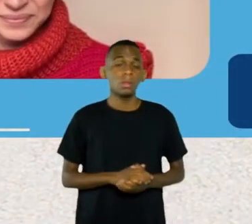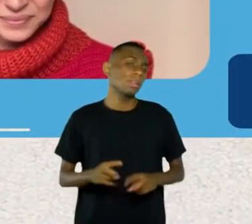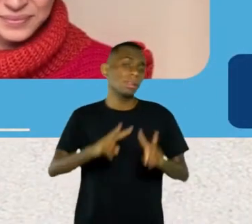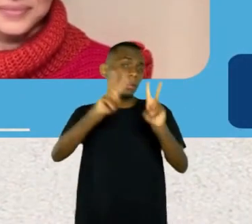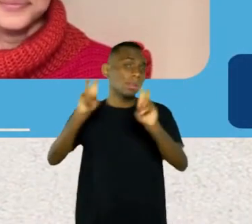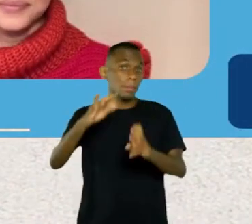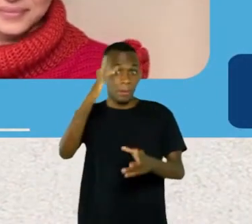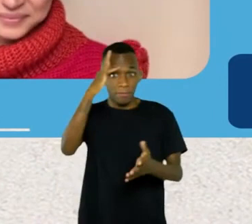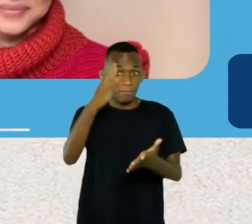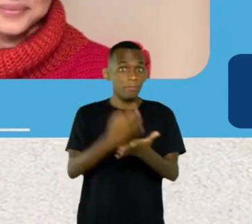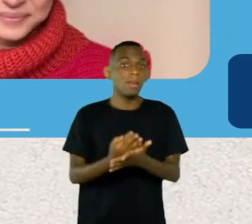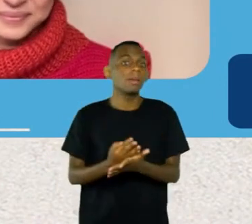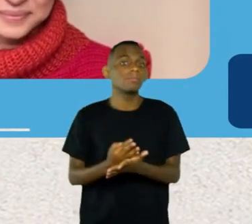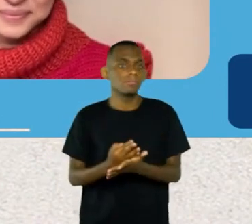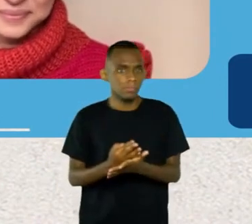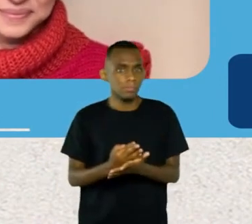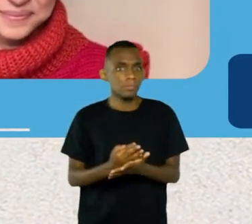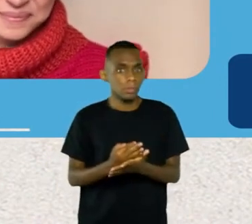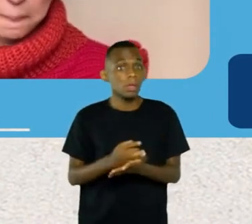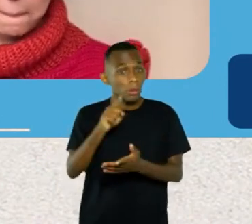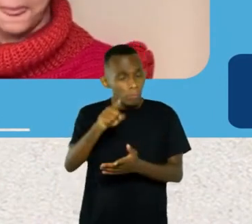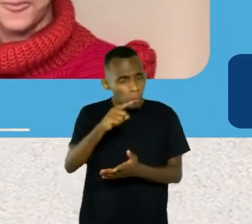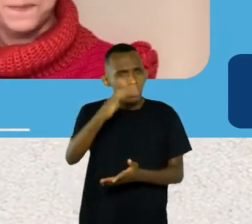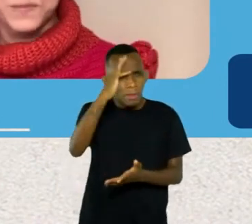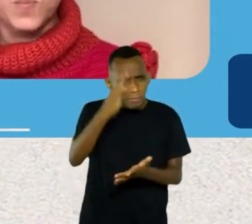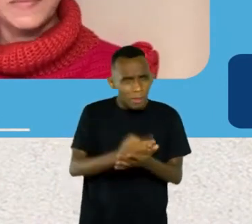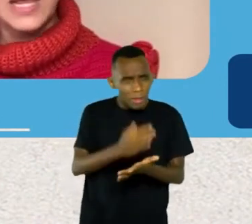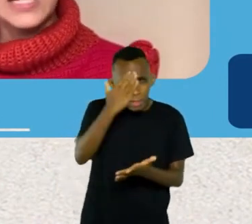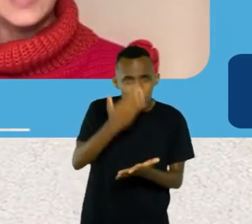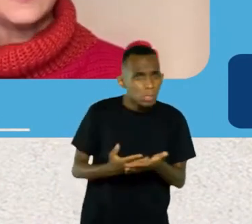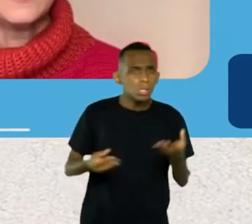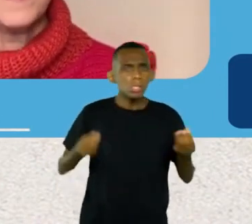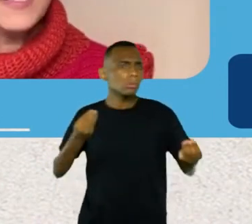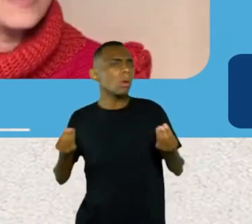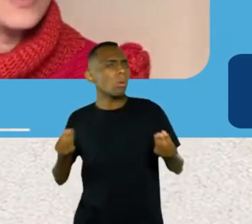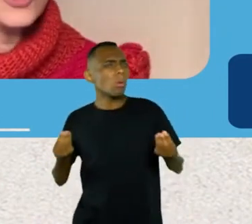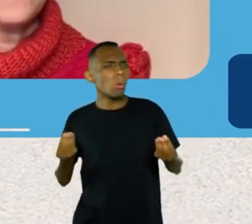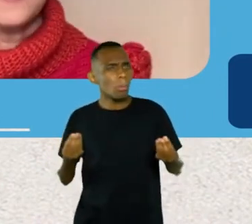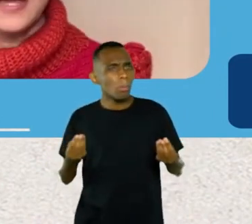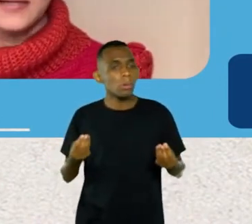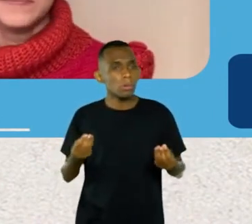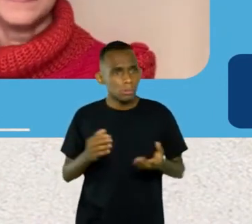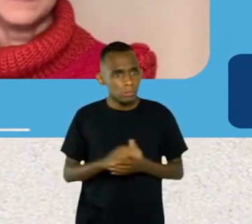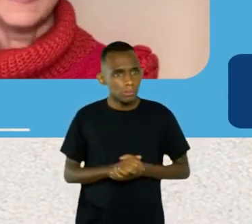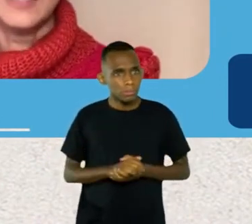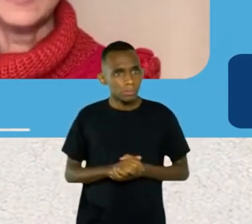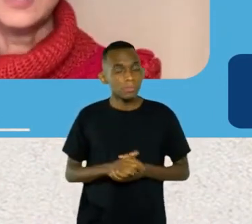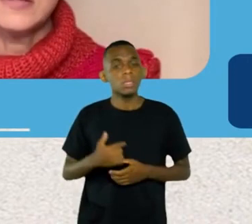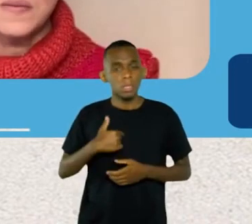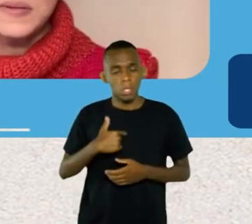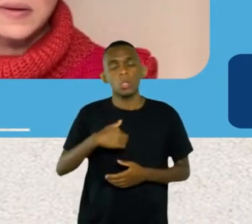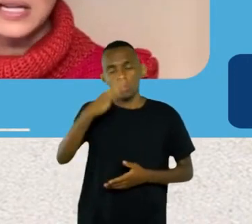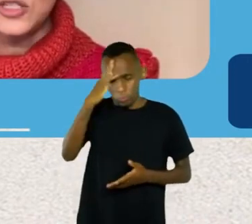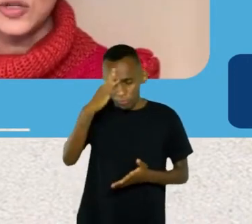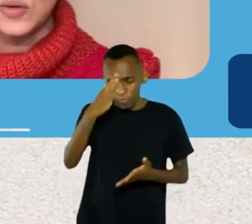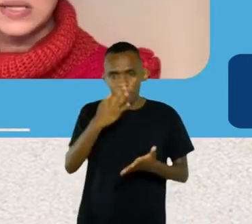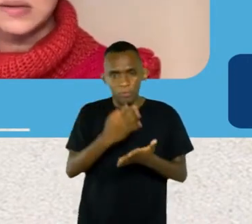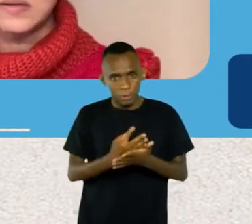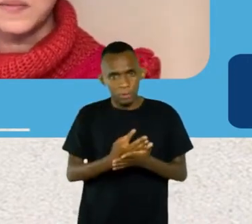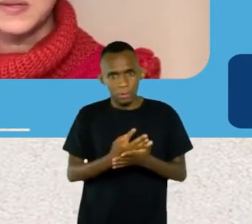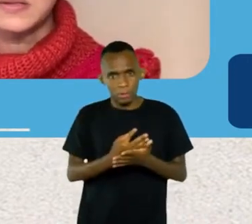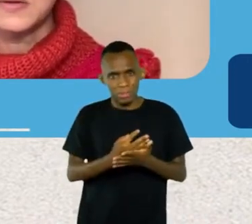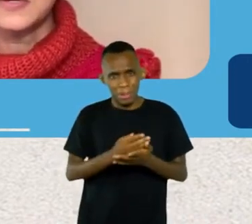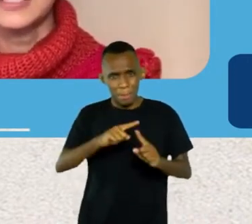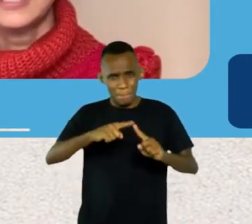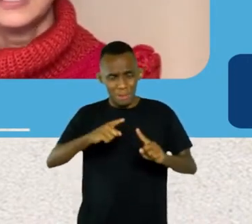toda, assim? Você é uma pessoa religiosa? Como que Eu é sou uma a pessoa questão de da fé? fé. Eu não sou uma pessoa religiosa, eu